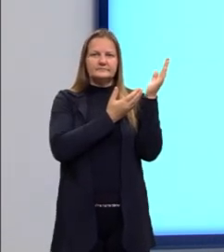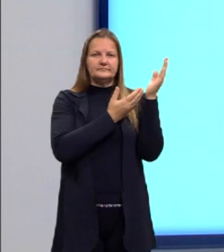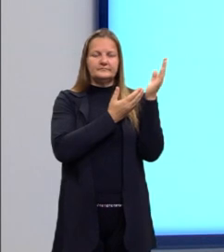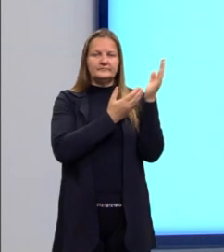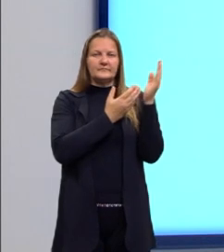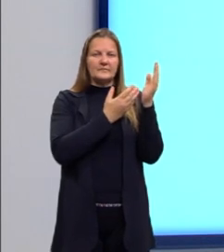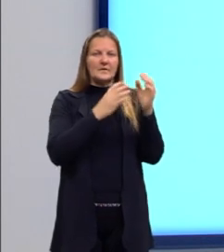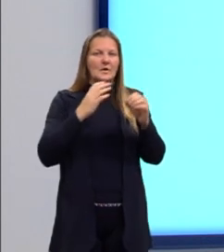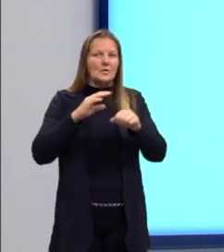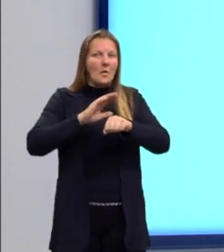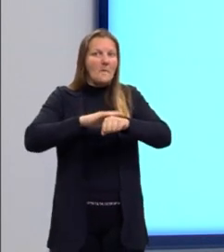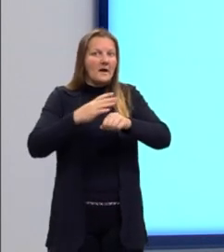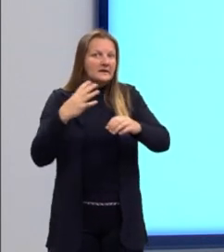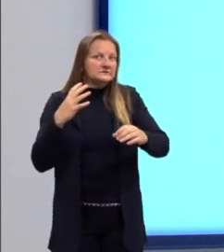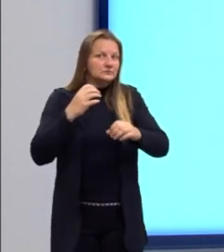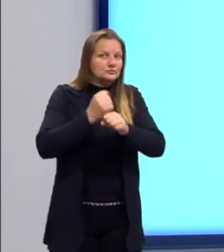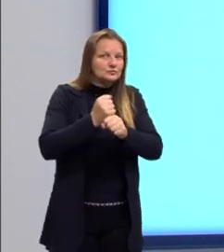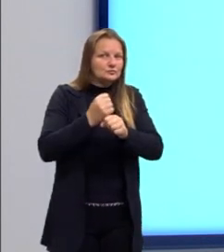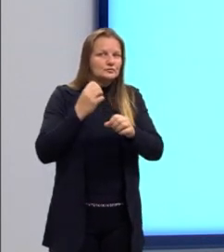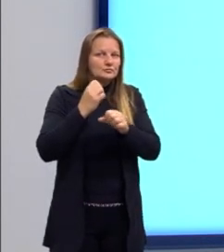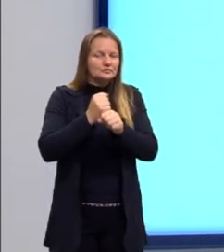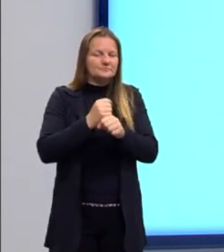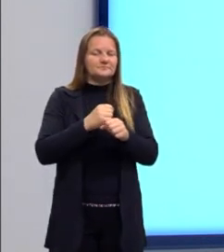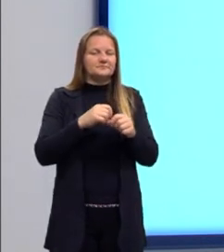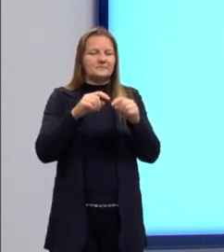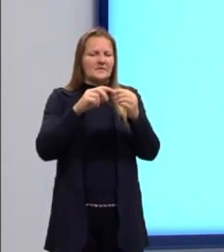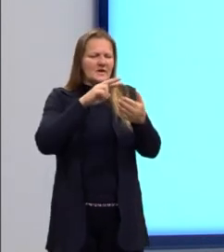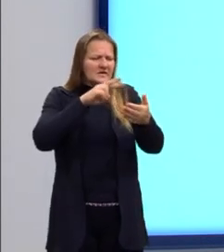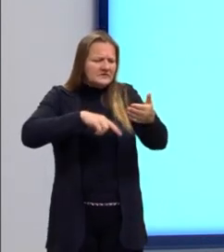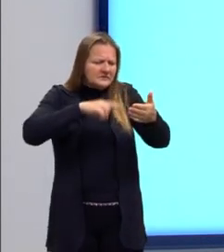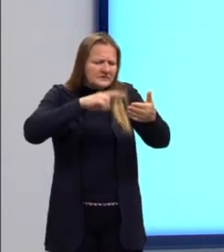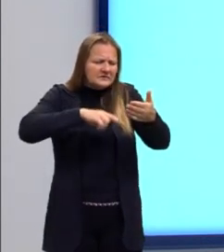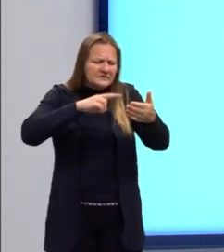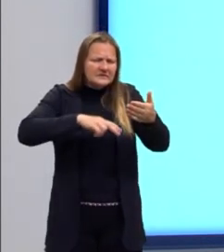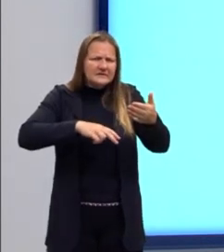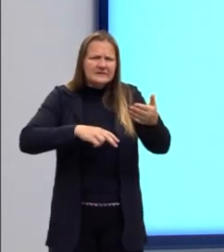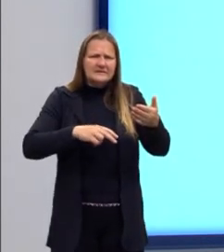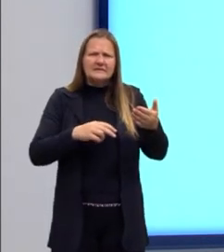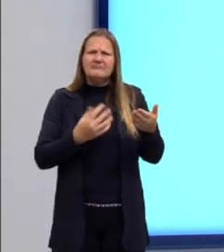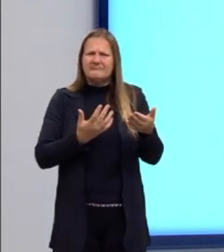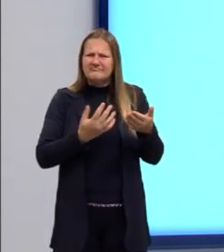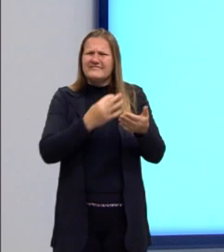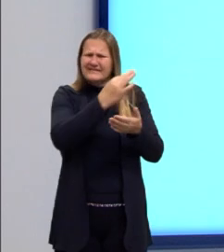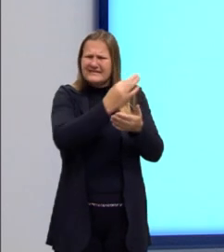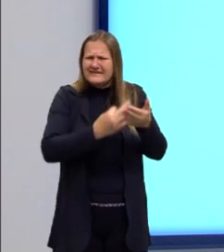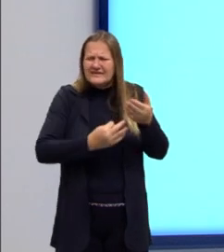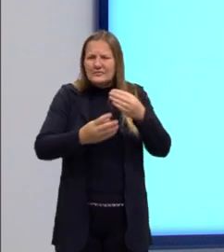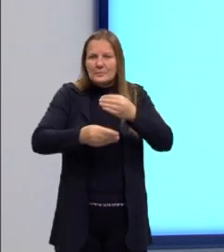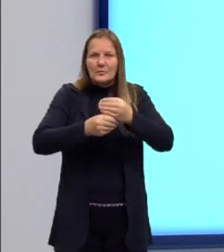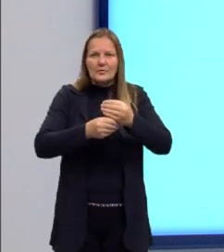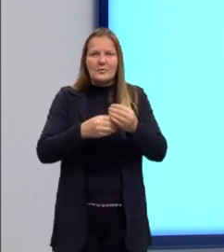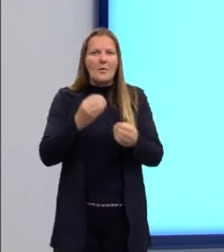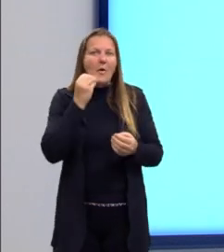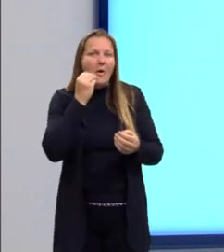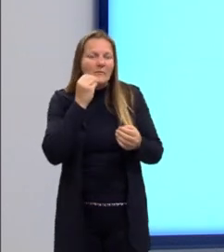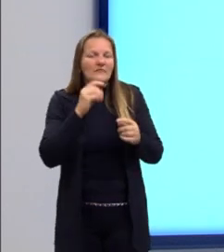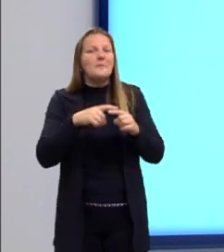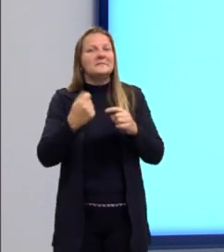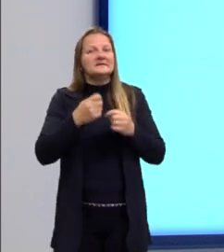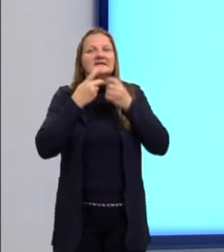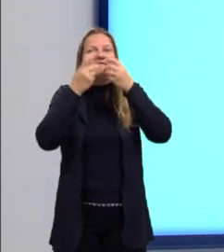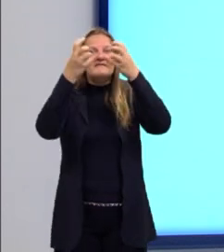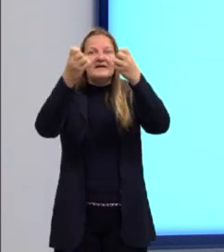a leitura dos textos de apoio Ah mas isso não parece Óbvio professora sim mas o Óbvio precisa ser dito